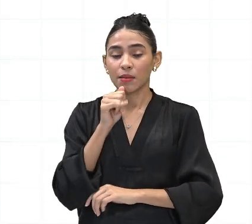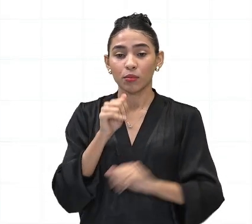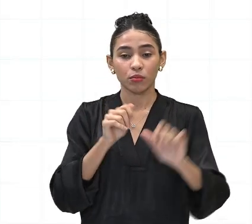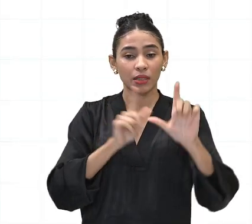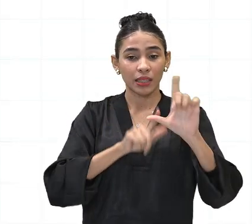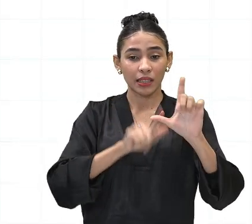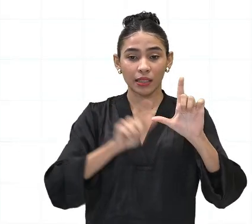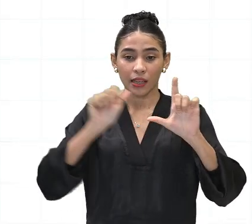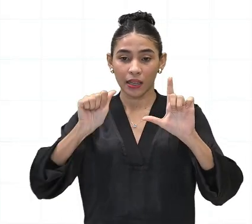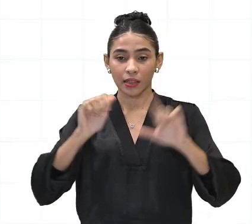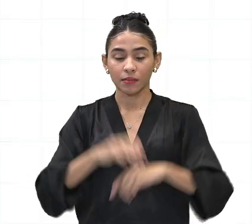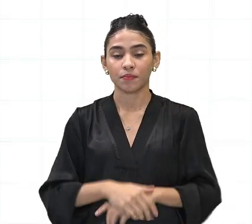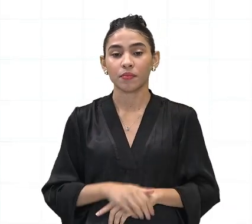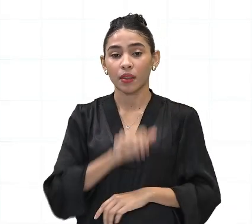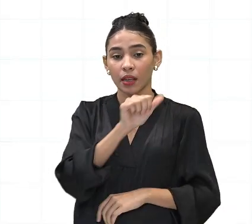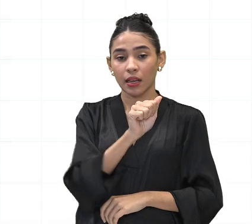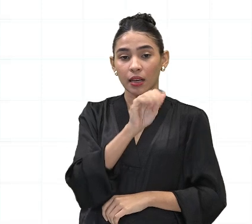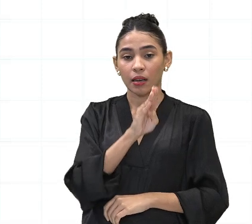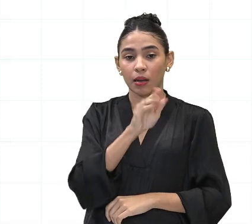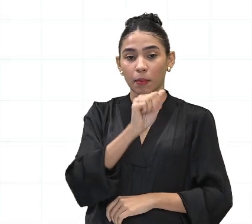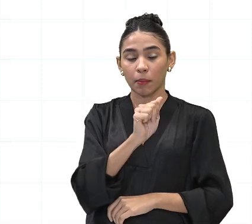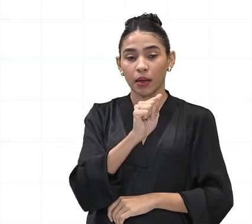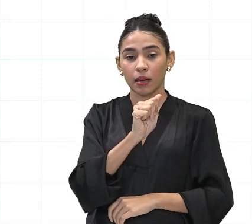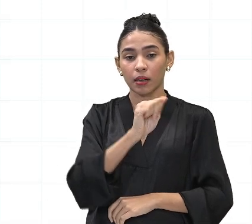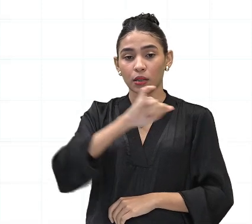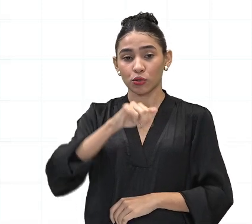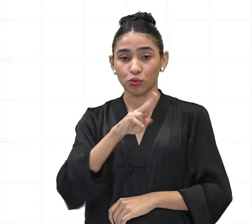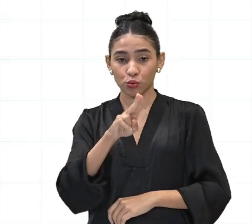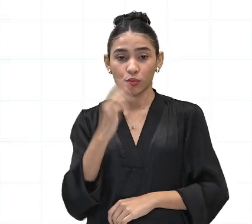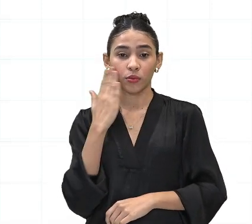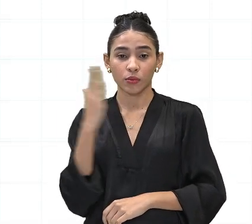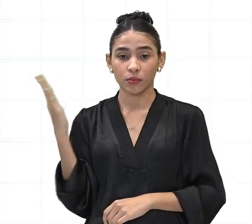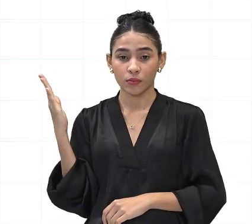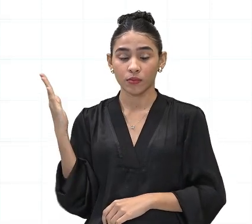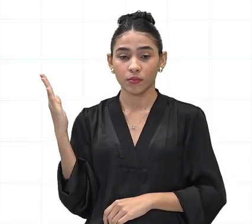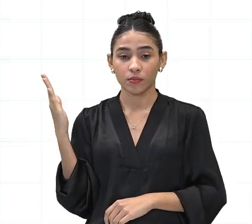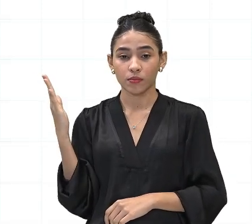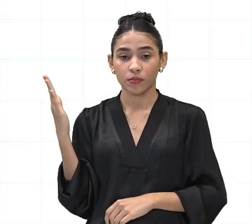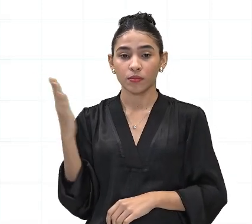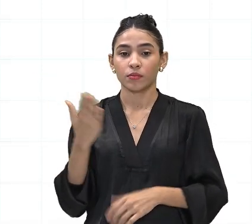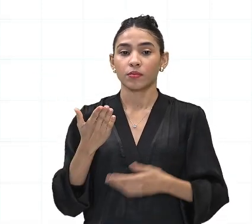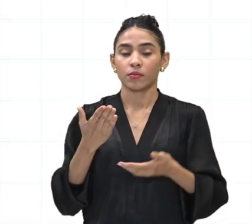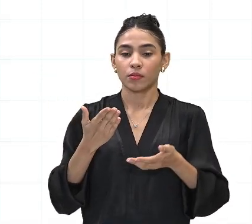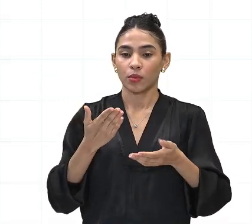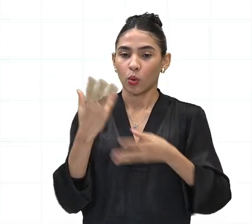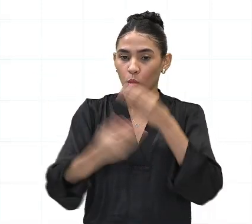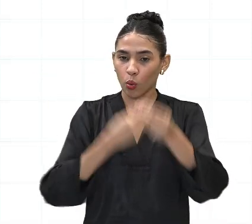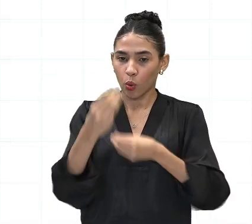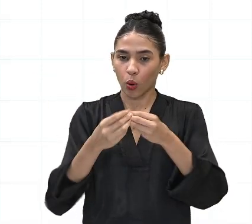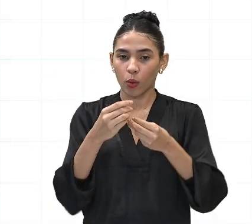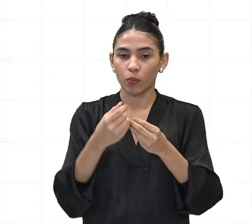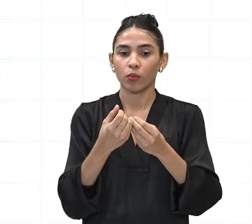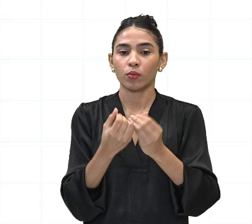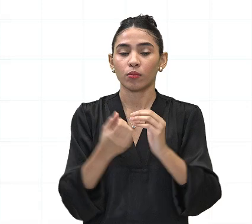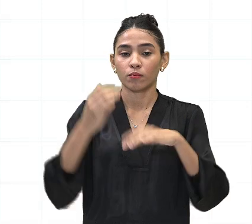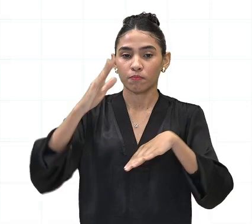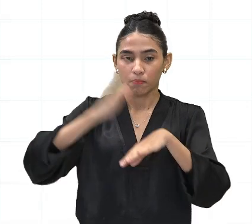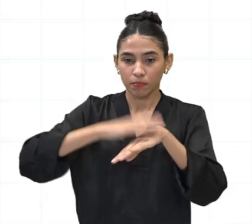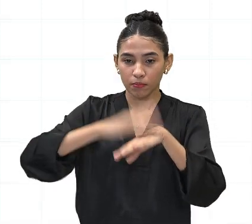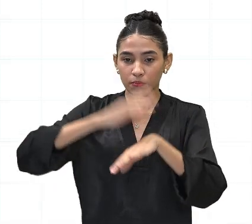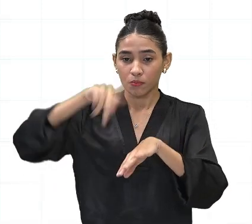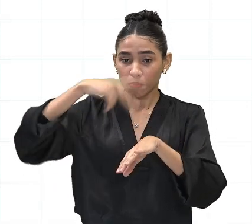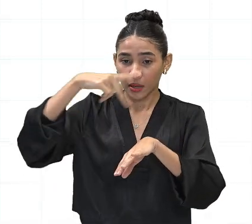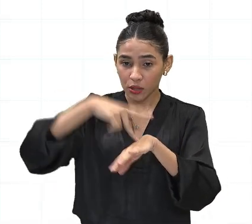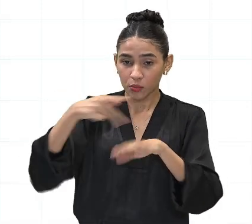por exemplo, abajur, o nome, né? A origem, quando você consegue encontrar, que no caso aqui do abajur